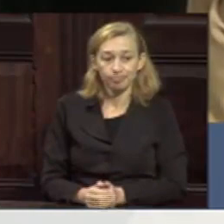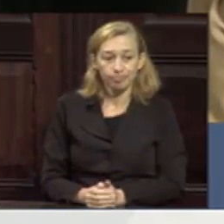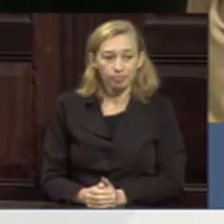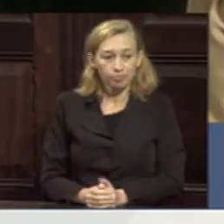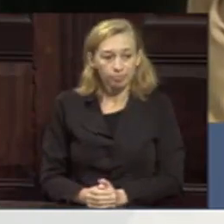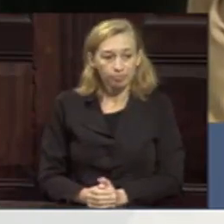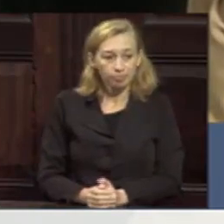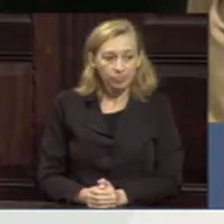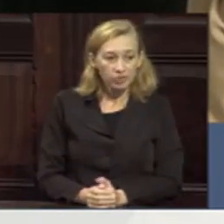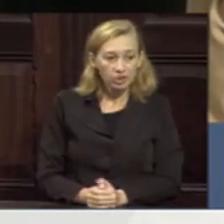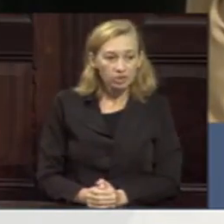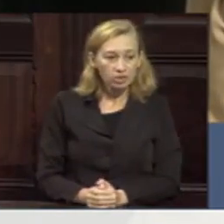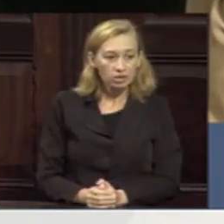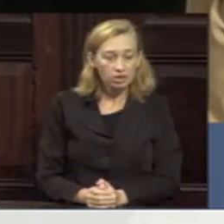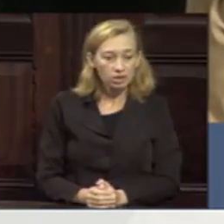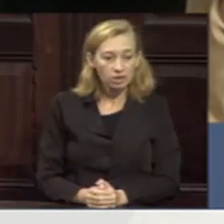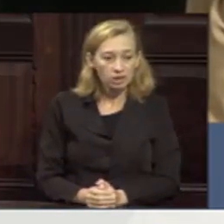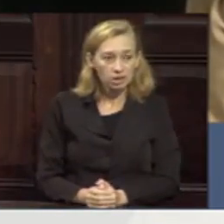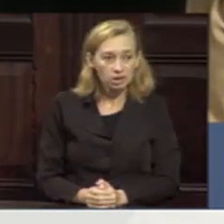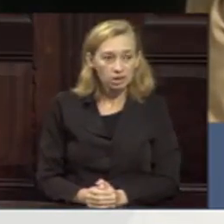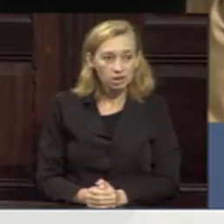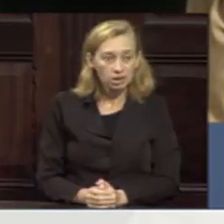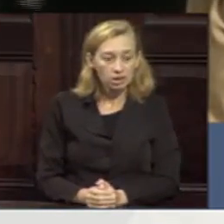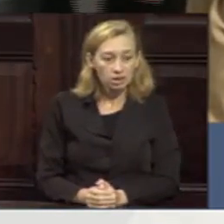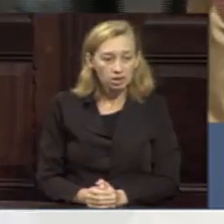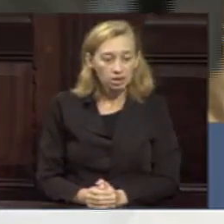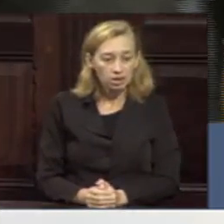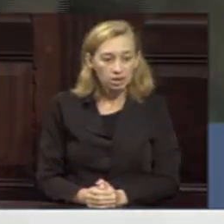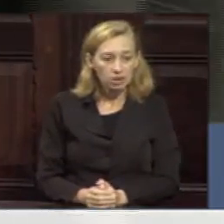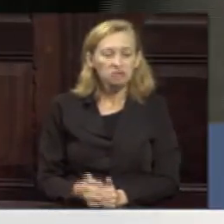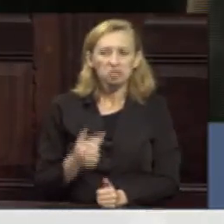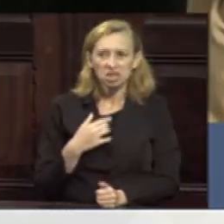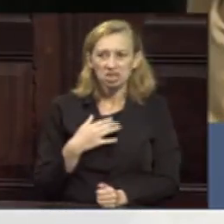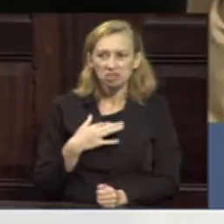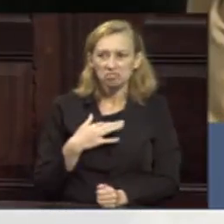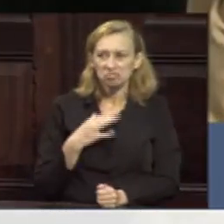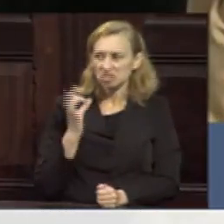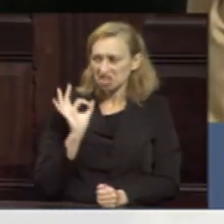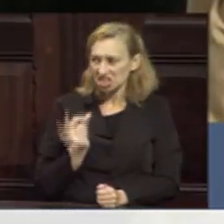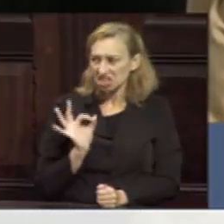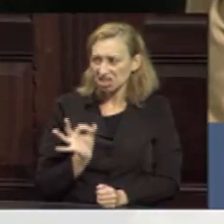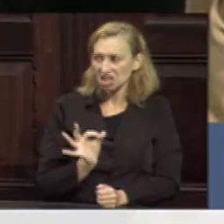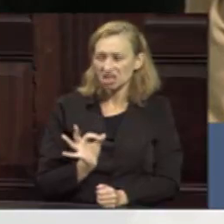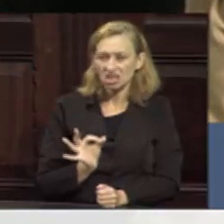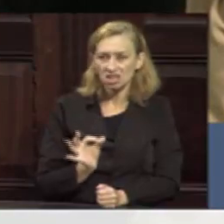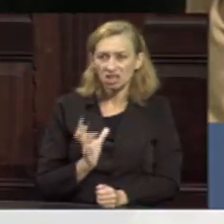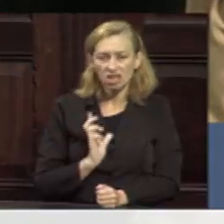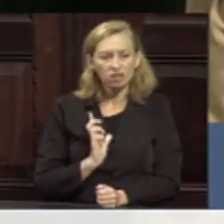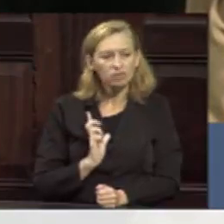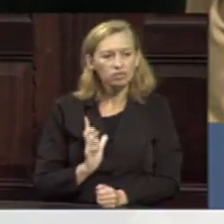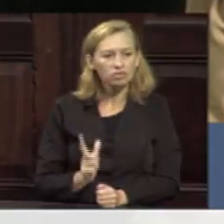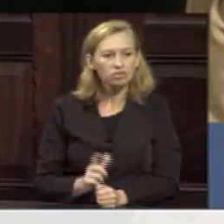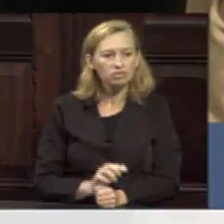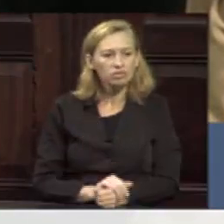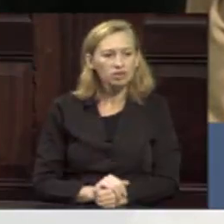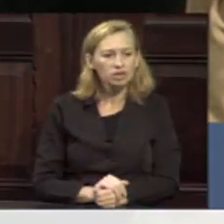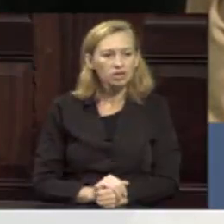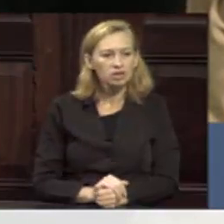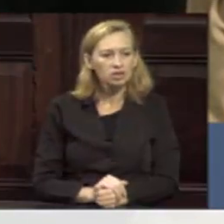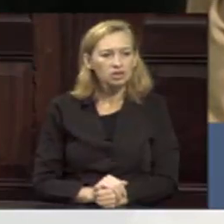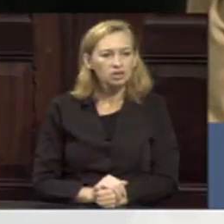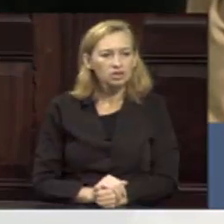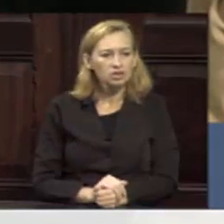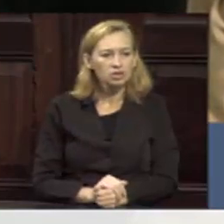ficar certo que pelo menos, eu tenho certeza absoluta, pelas as condolências,